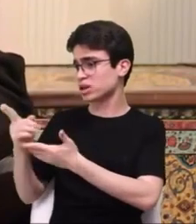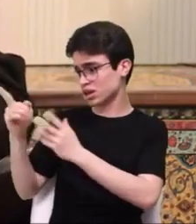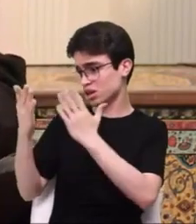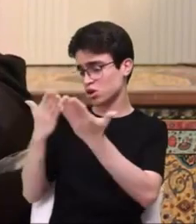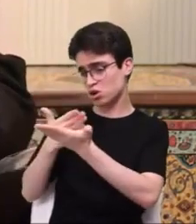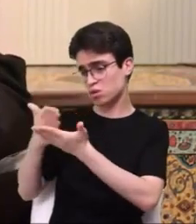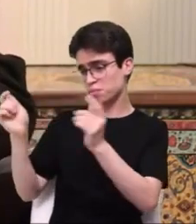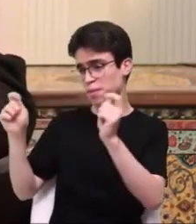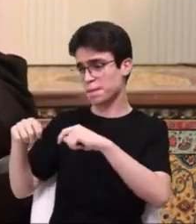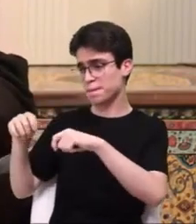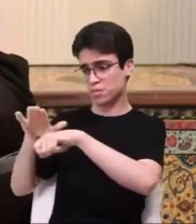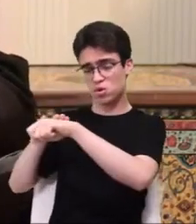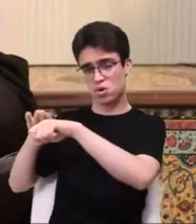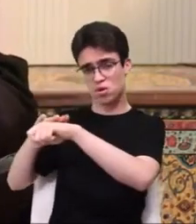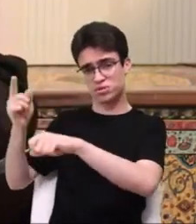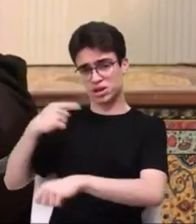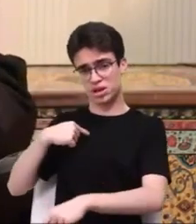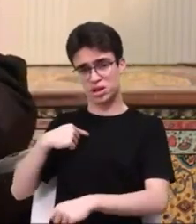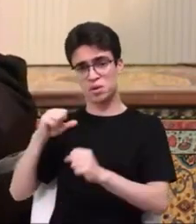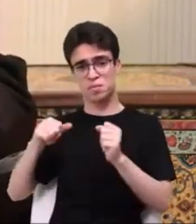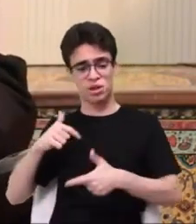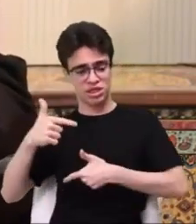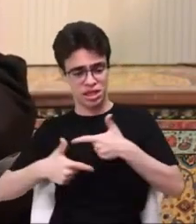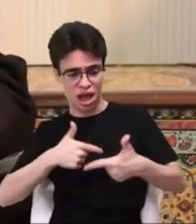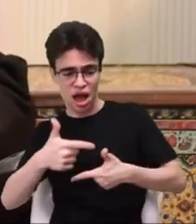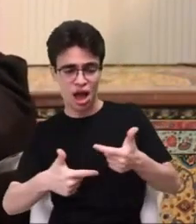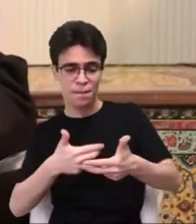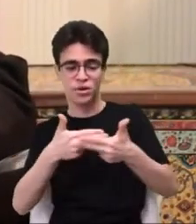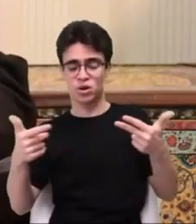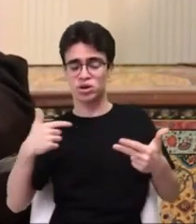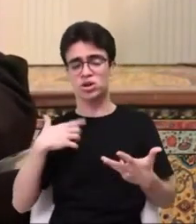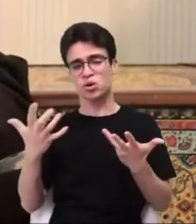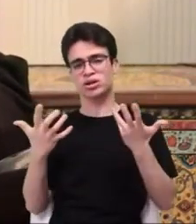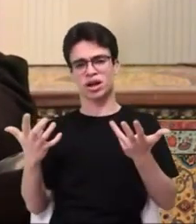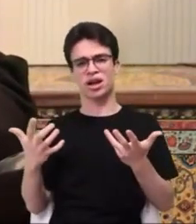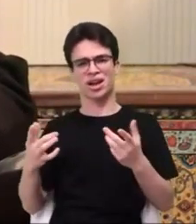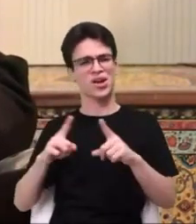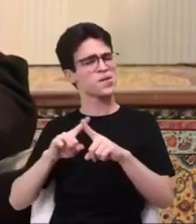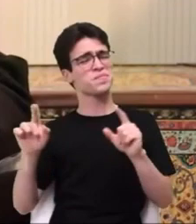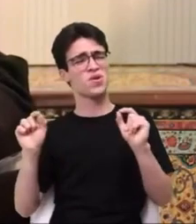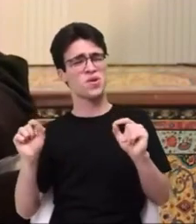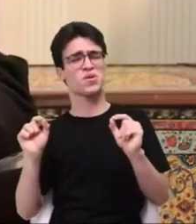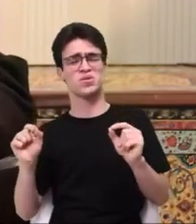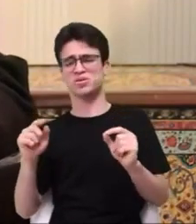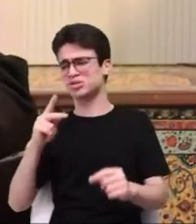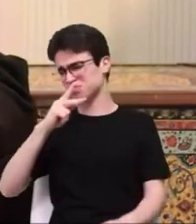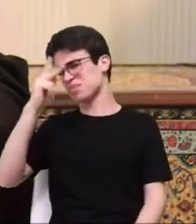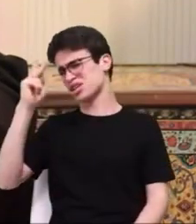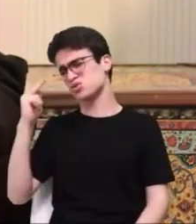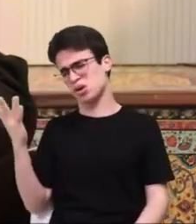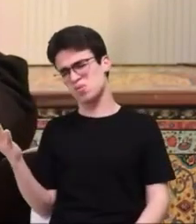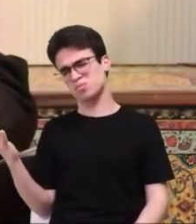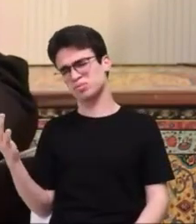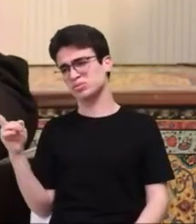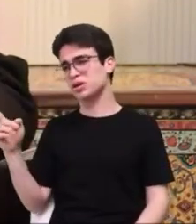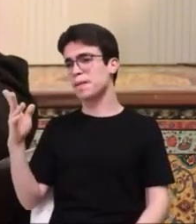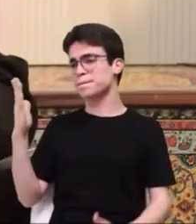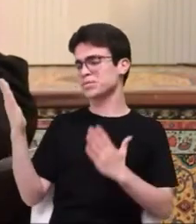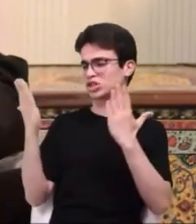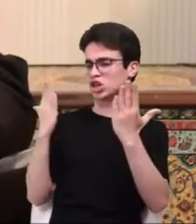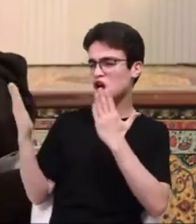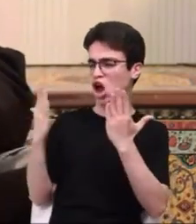aquele psicólogo, para que ele trabalhe a questão que você quer. E, na verdade, o pastor Pascoal, assim,